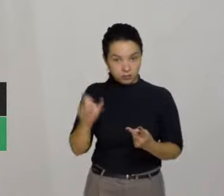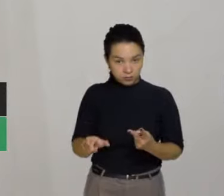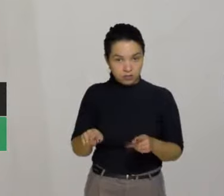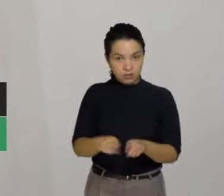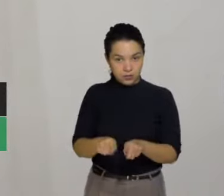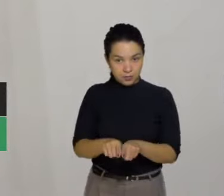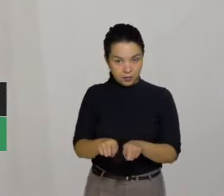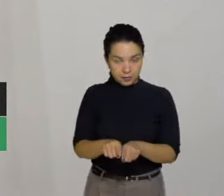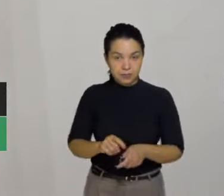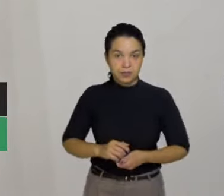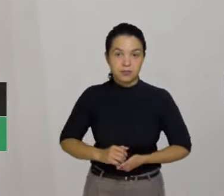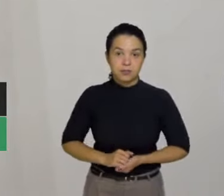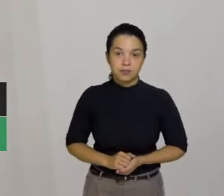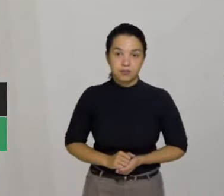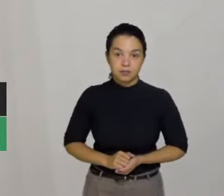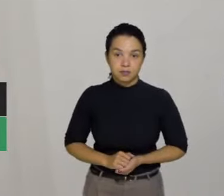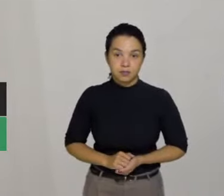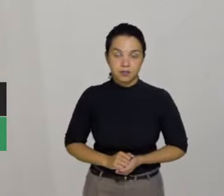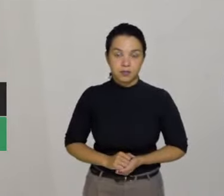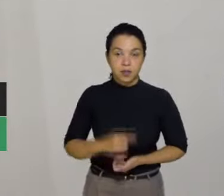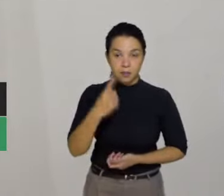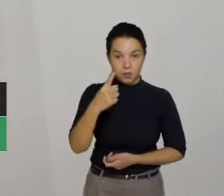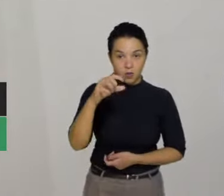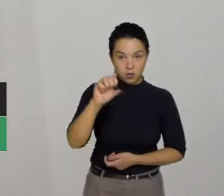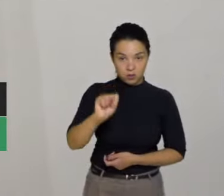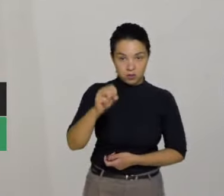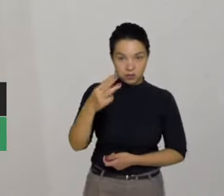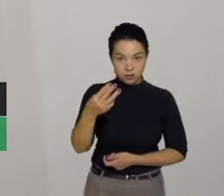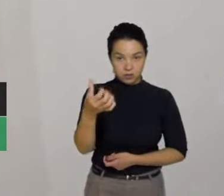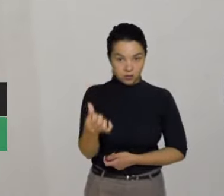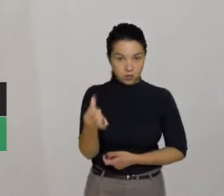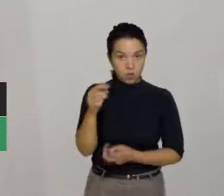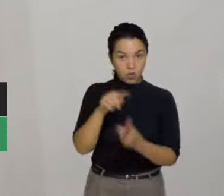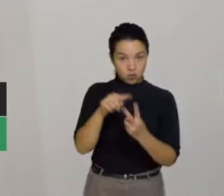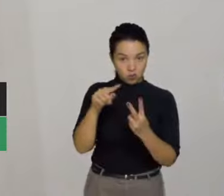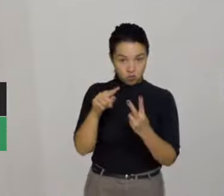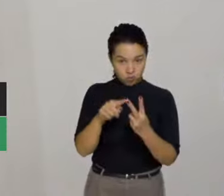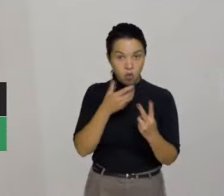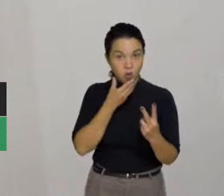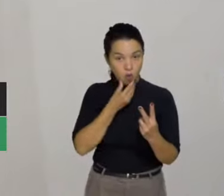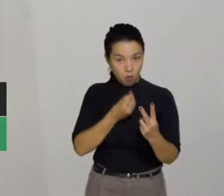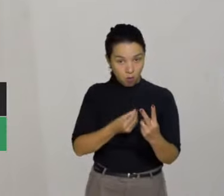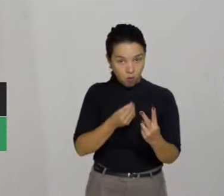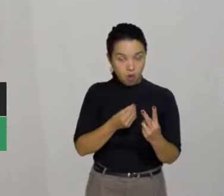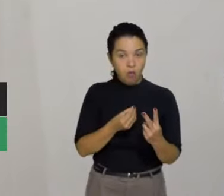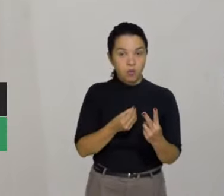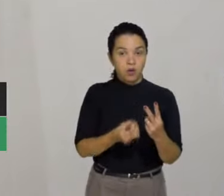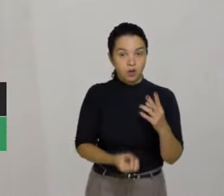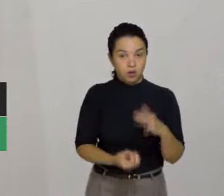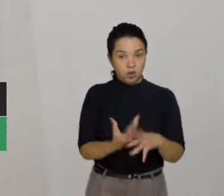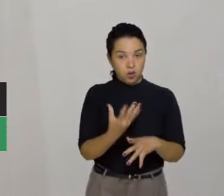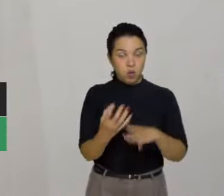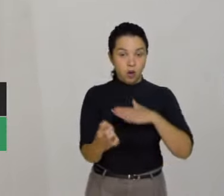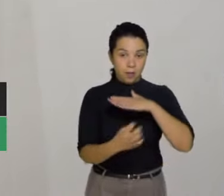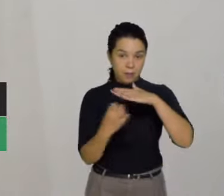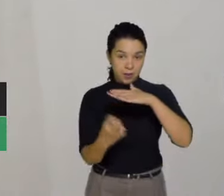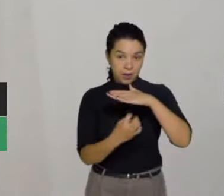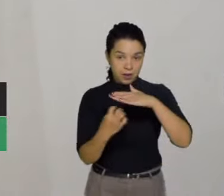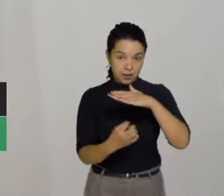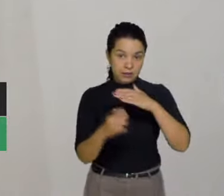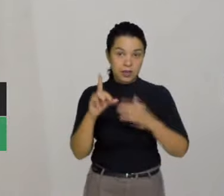Gibraltar. Em 1835, os dois constituíram, então, a empresa De Maria e Schutel,